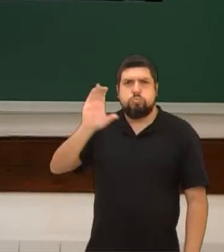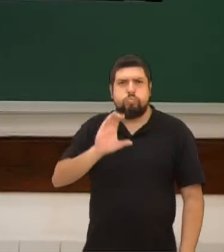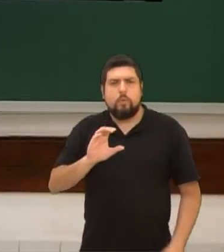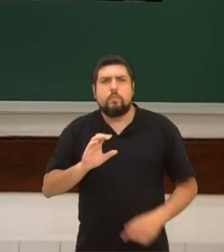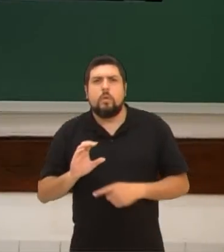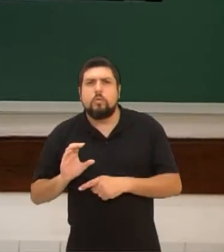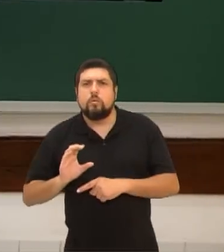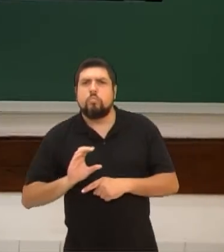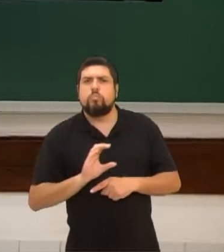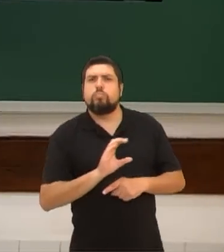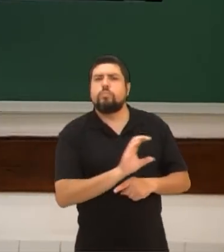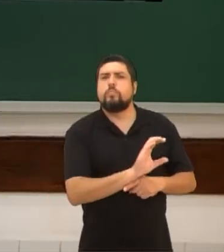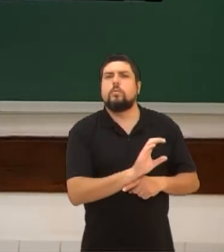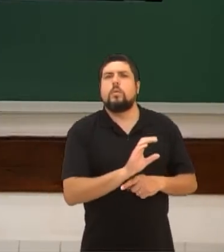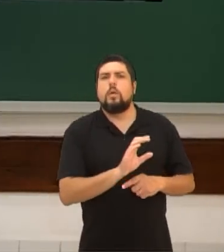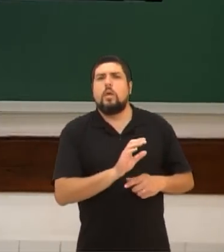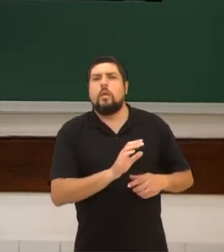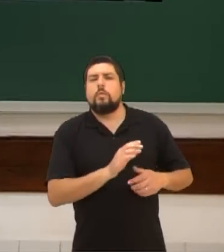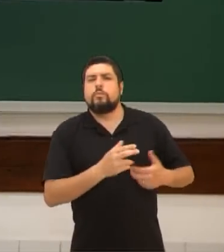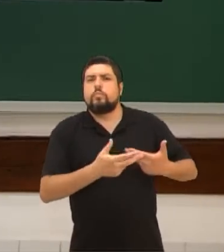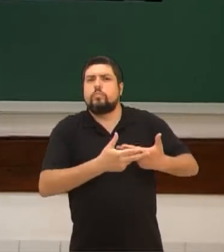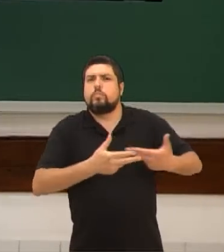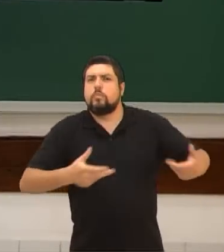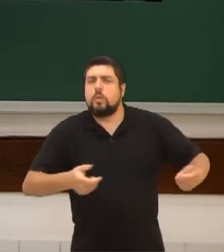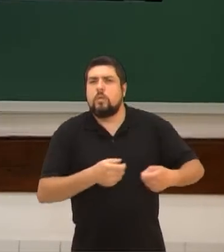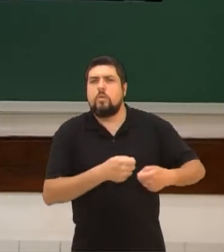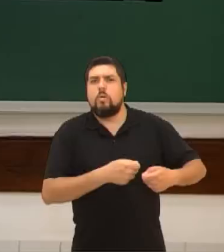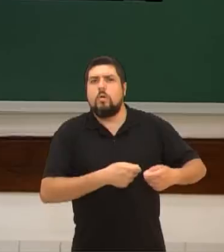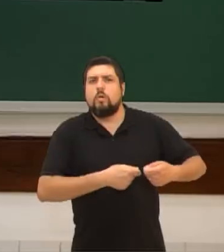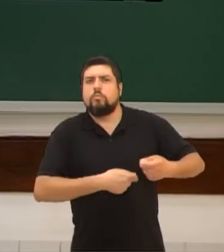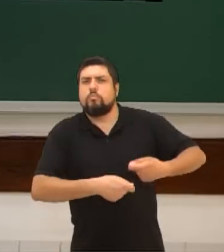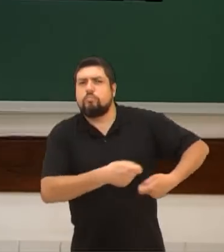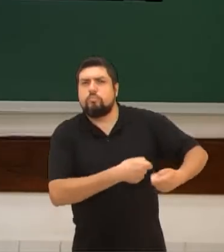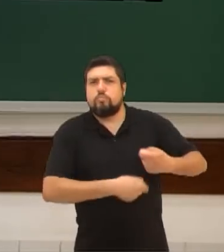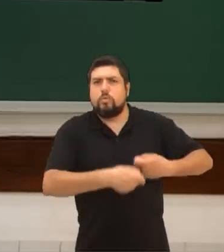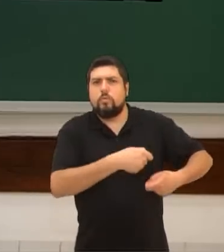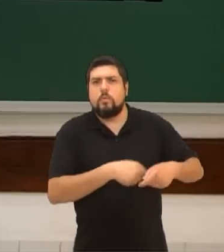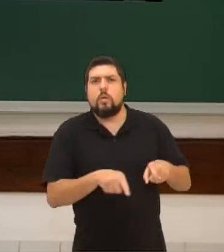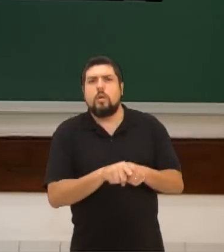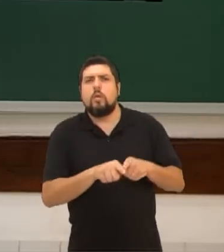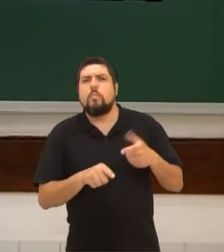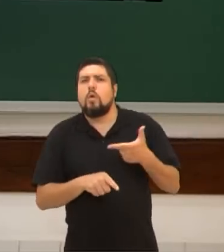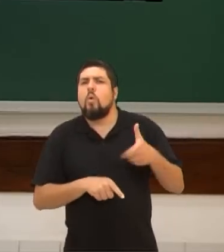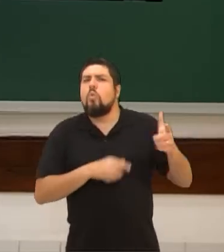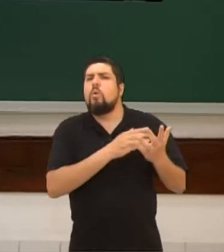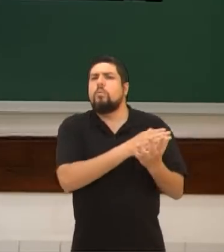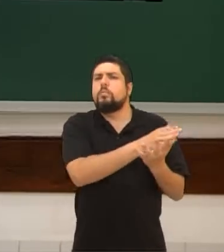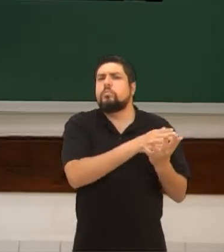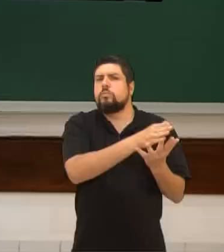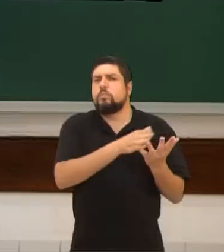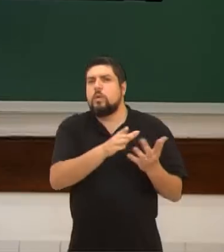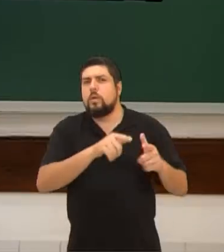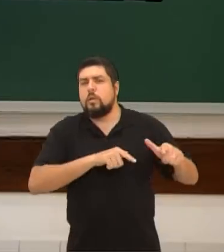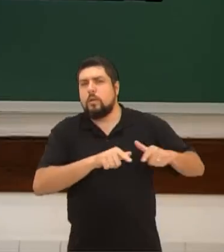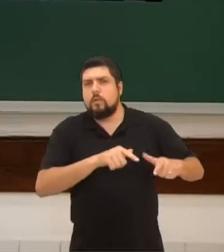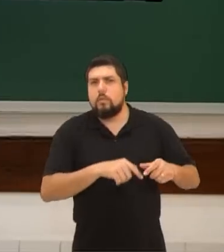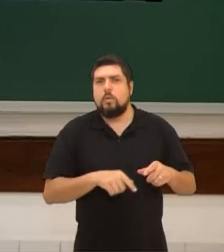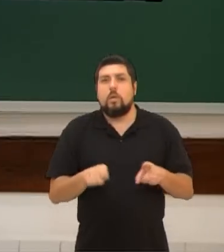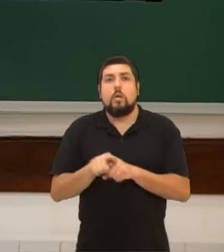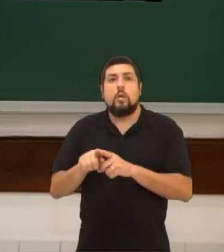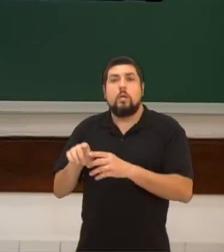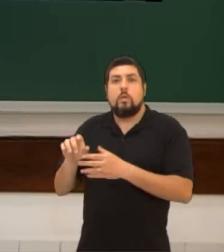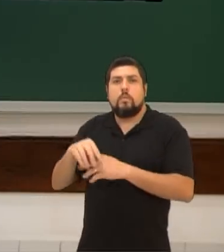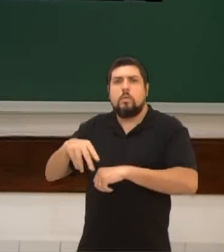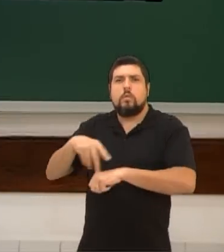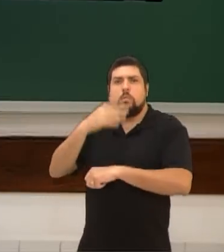na dinamização da economia e de outras fontes de trabalho, né? Nós vamos ter a introdução dos imigrantes aqui no